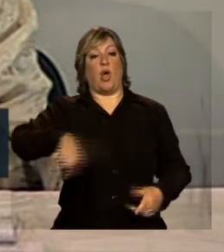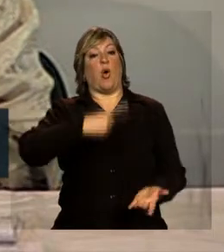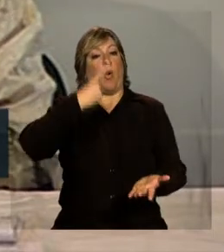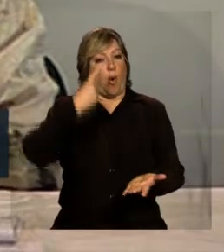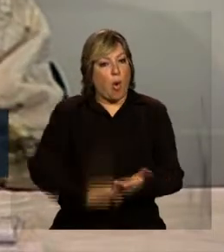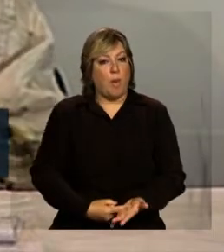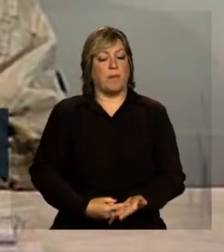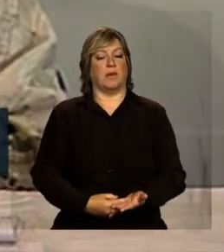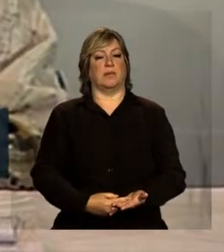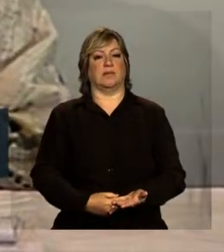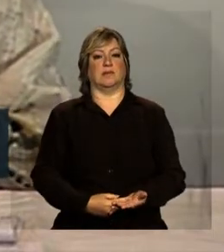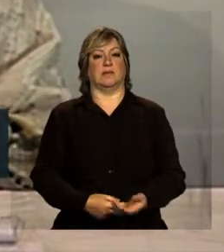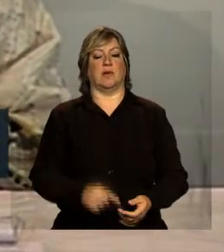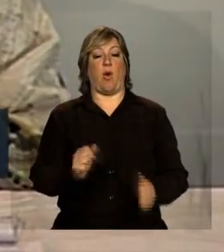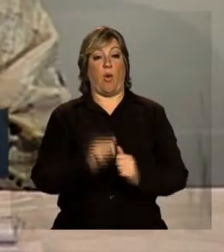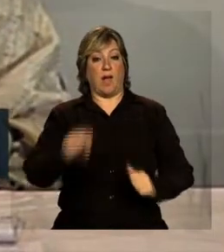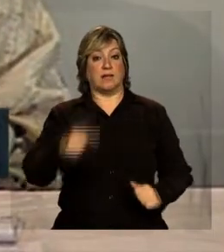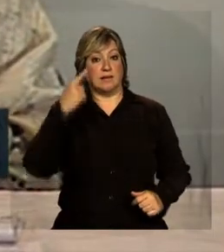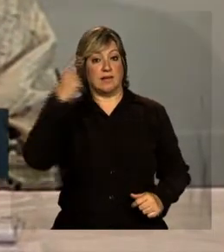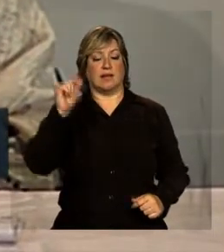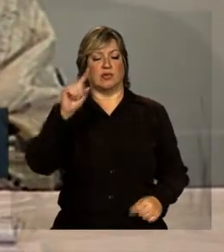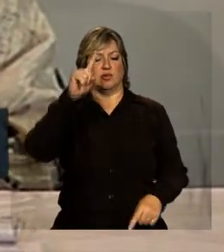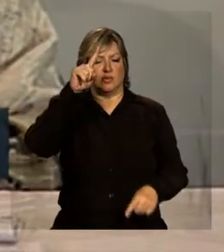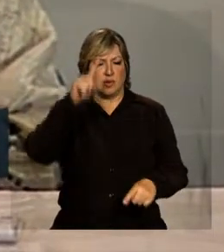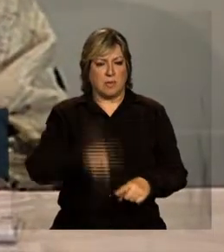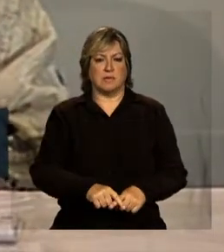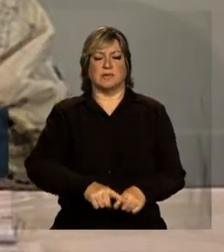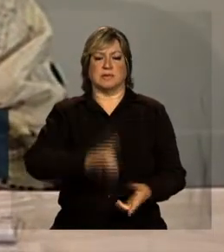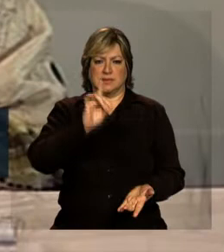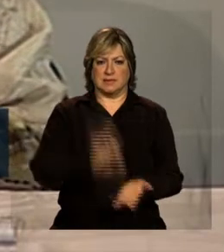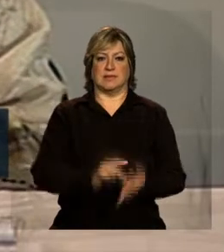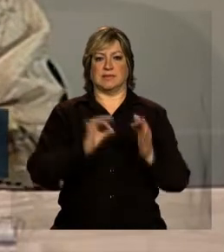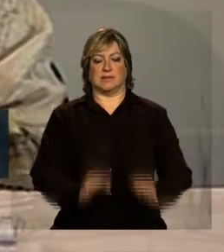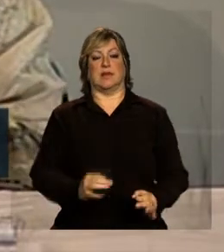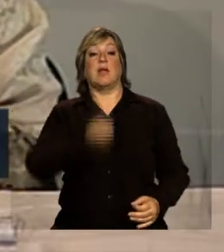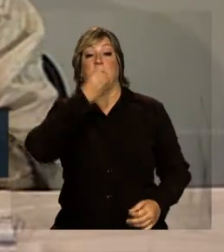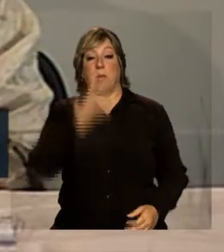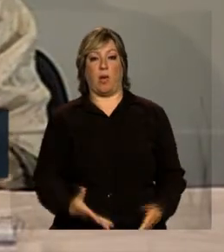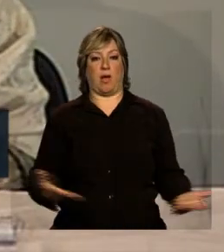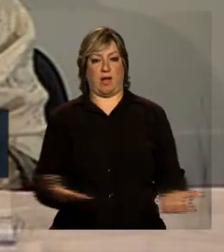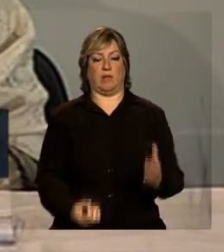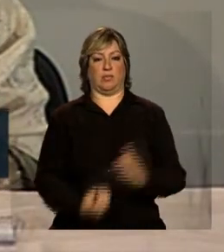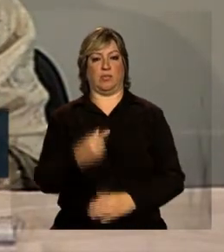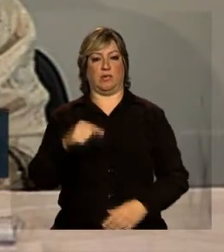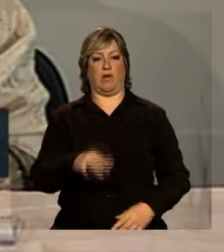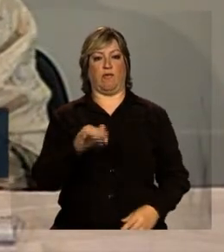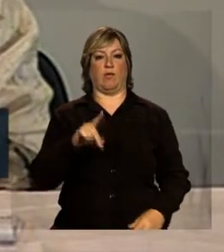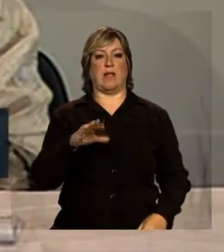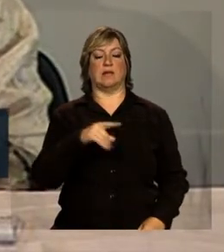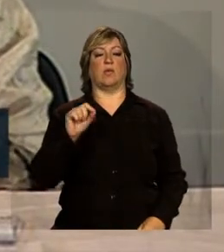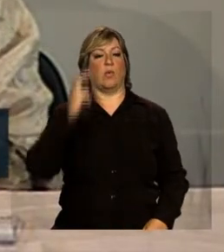compromisso com essa ideia absolutamente legítima e oportuna lançada aqui pela